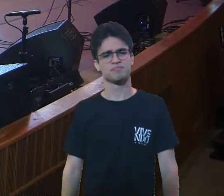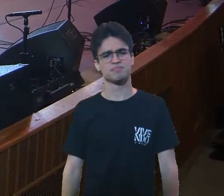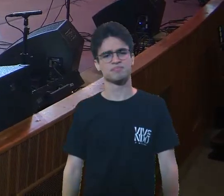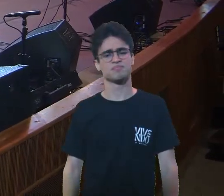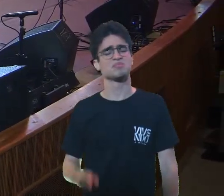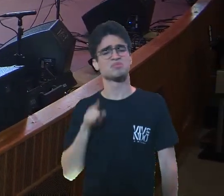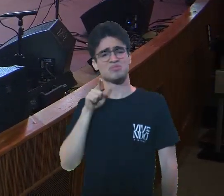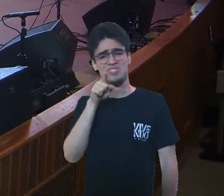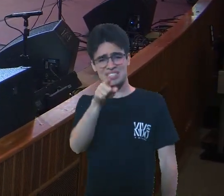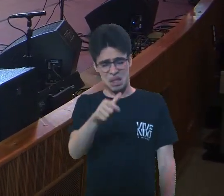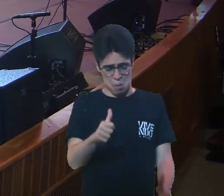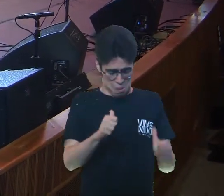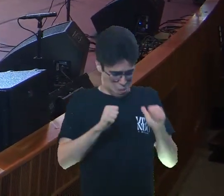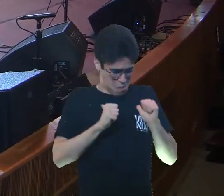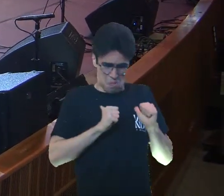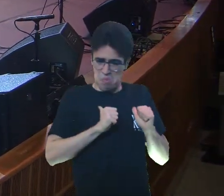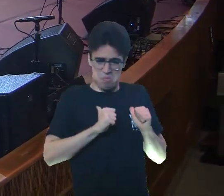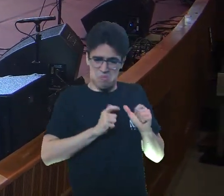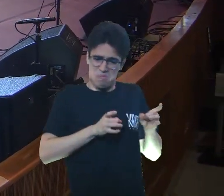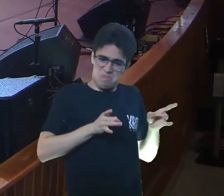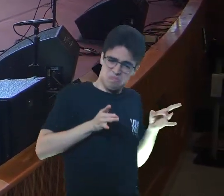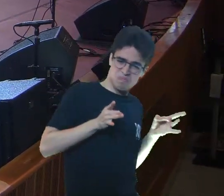Divorcie-se da estagnação.